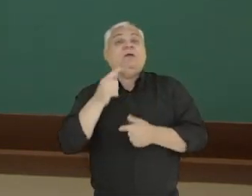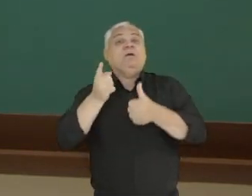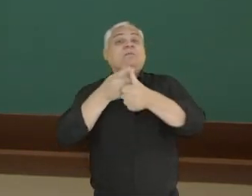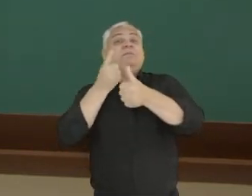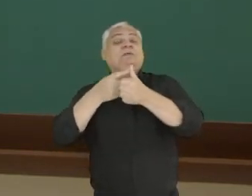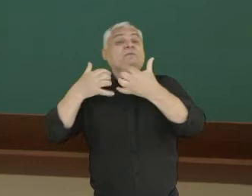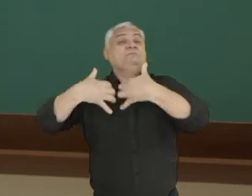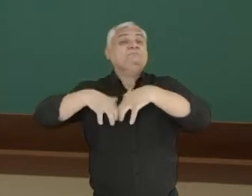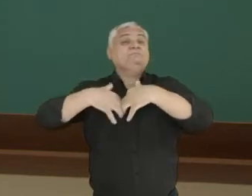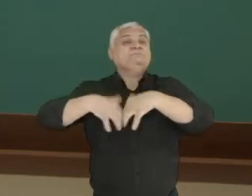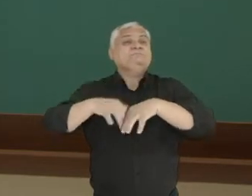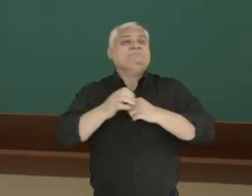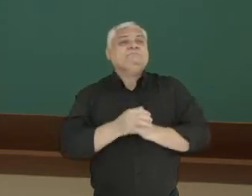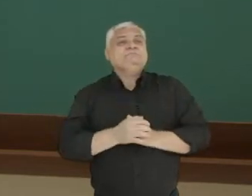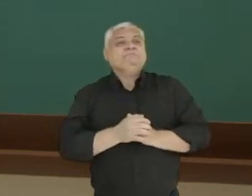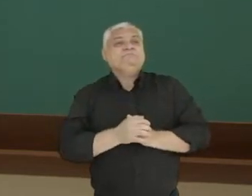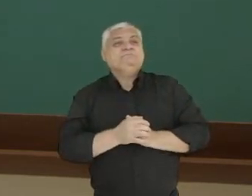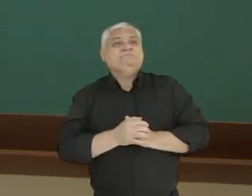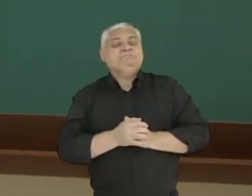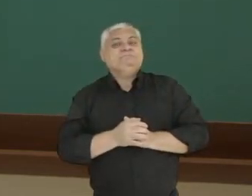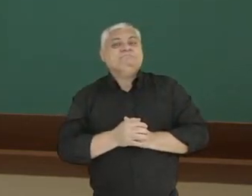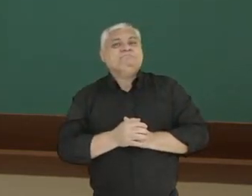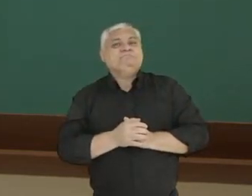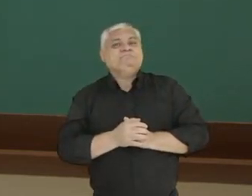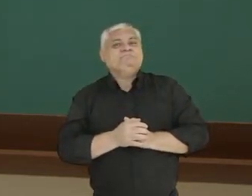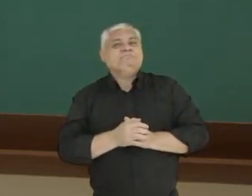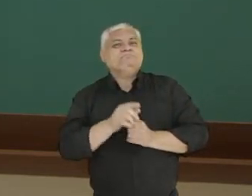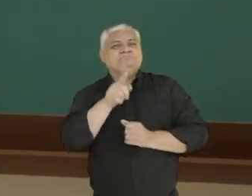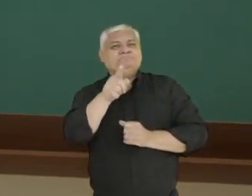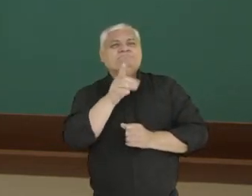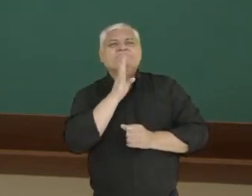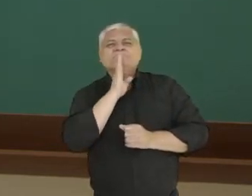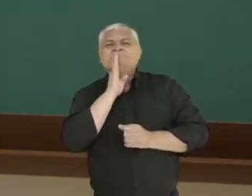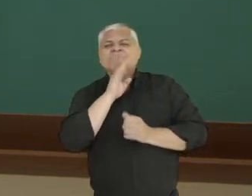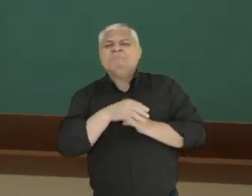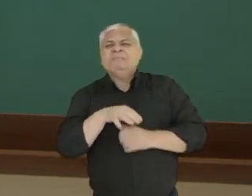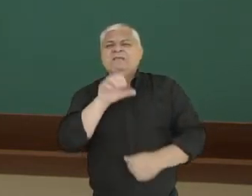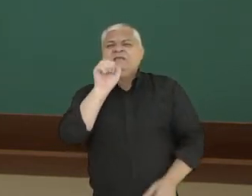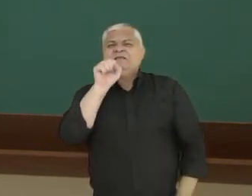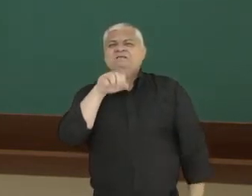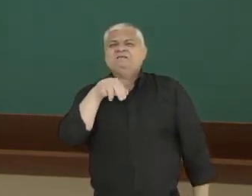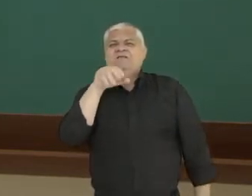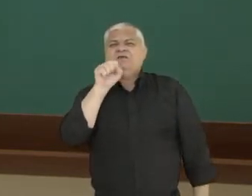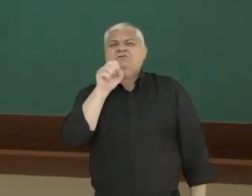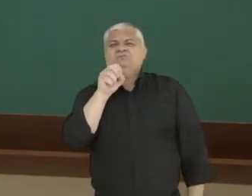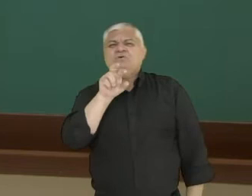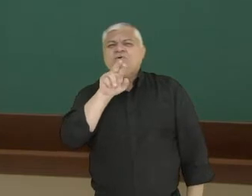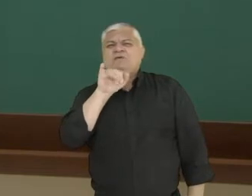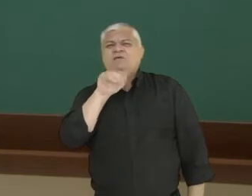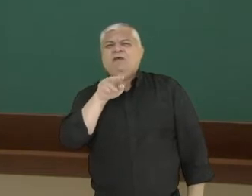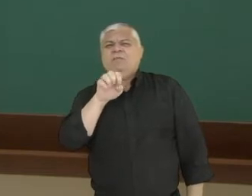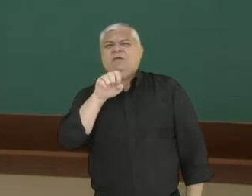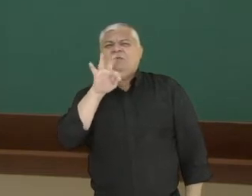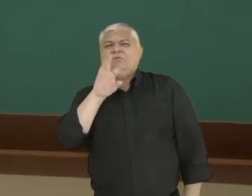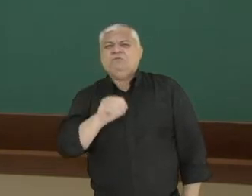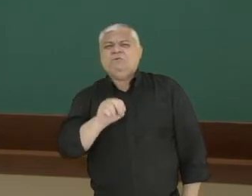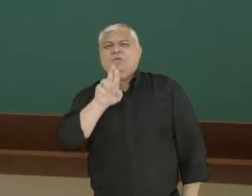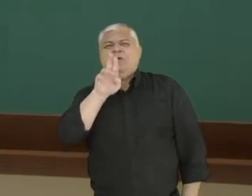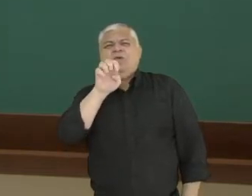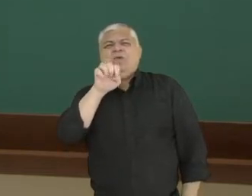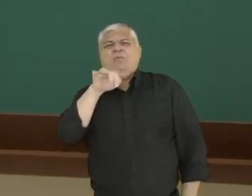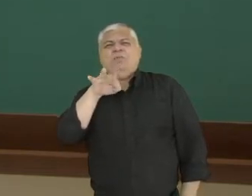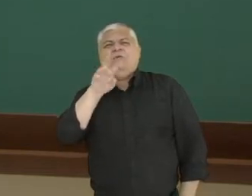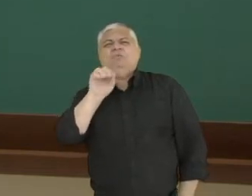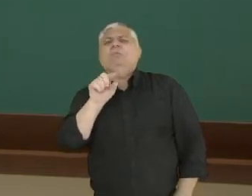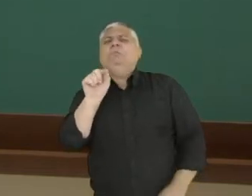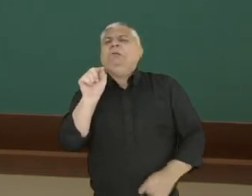nossa aula. Vamos refletir. Você sabe, afinal de contas, o que é sensoriamento remoto e qual é a sua utilidade?